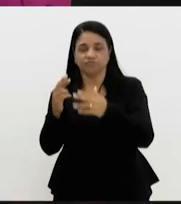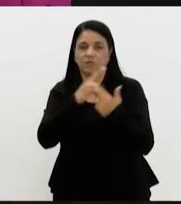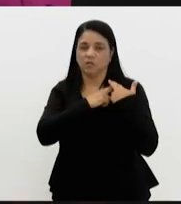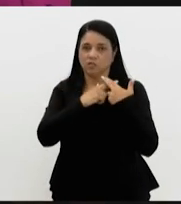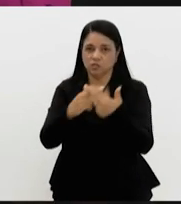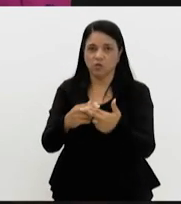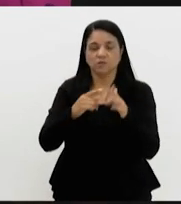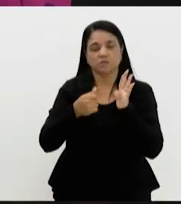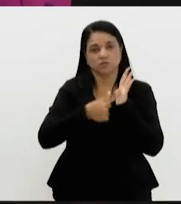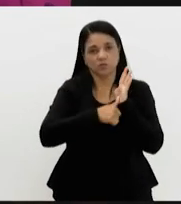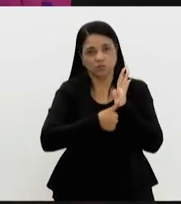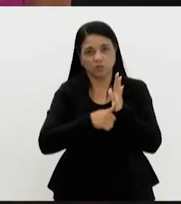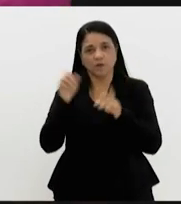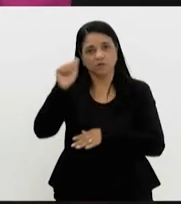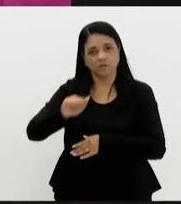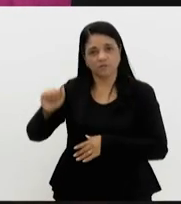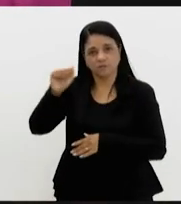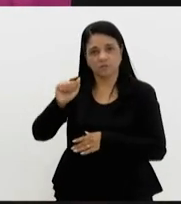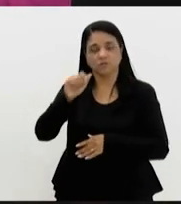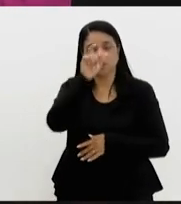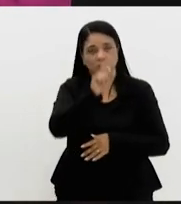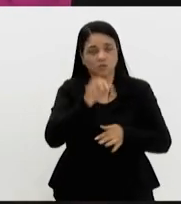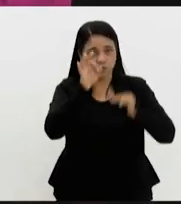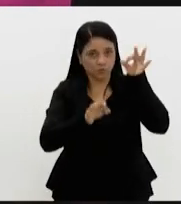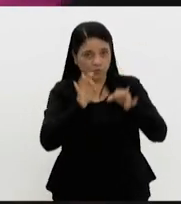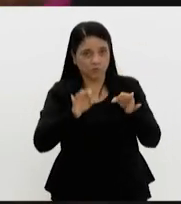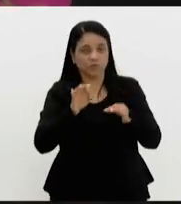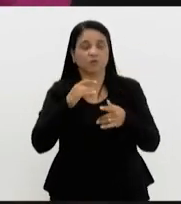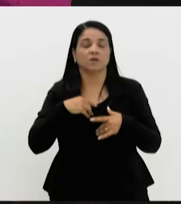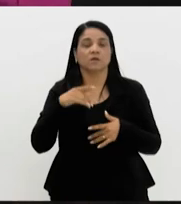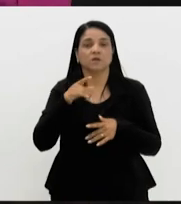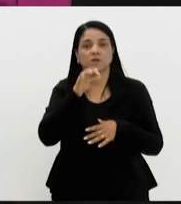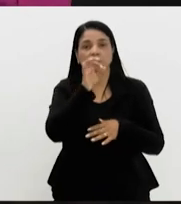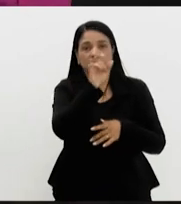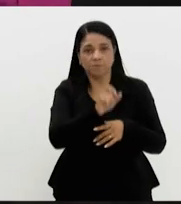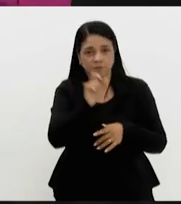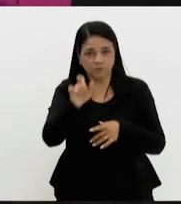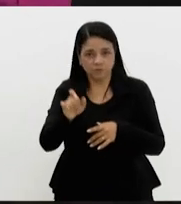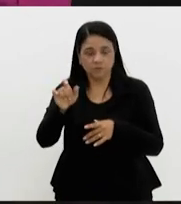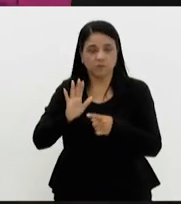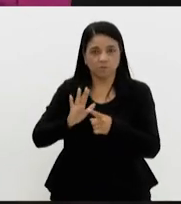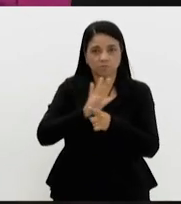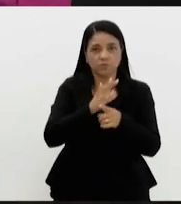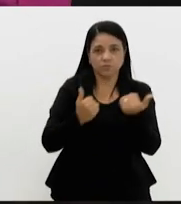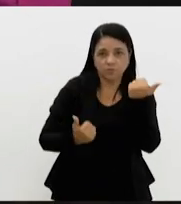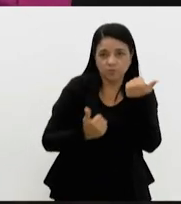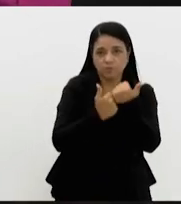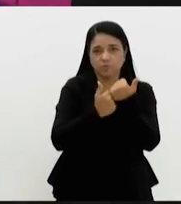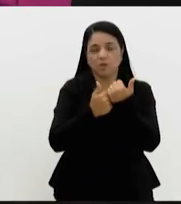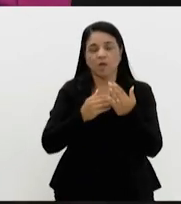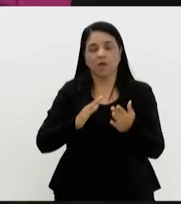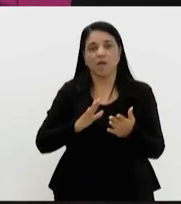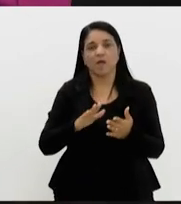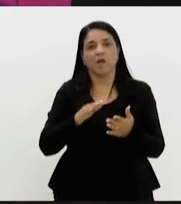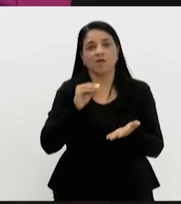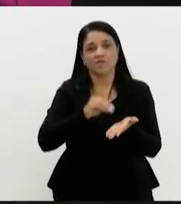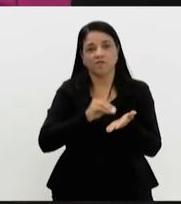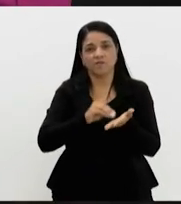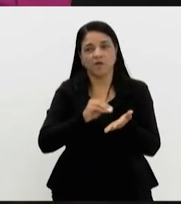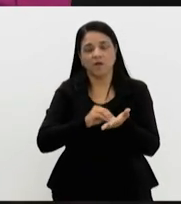clubes, associações, pessoas jurídicas, físicas, objetivando auxiliar a sanar a falta